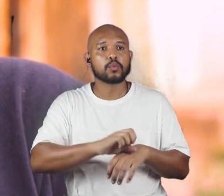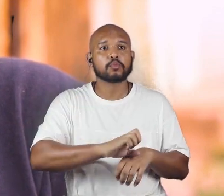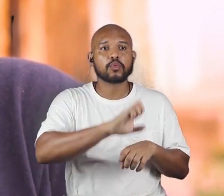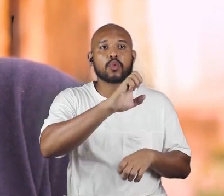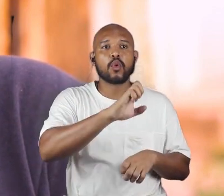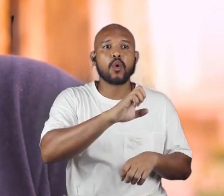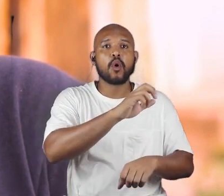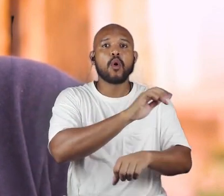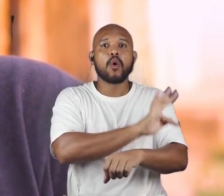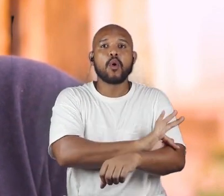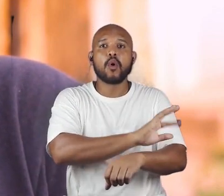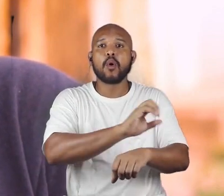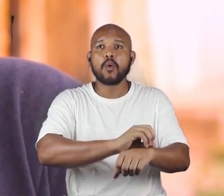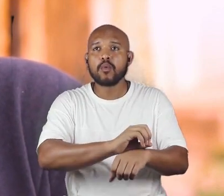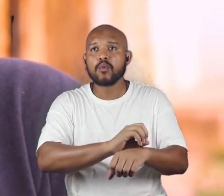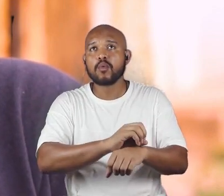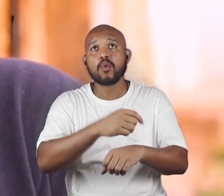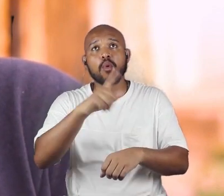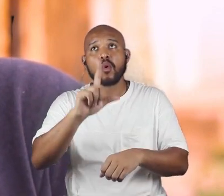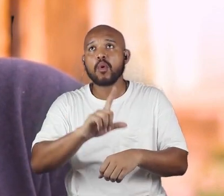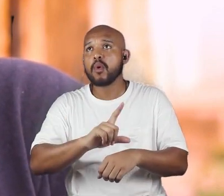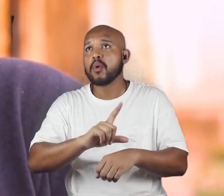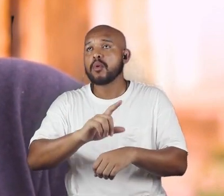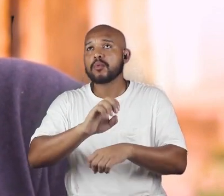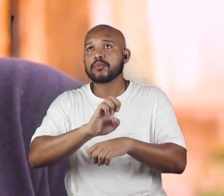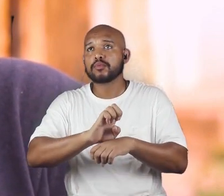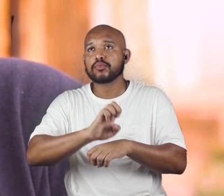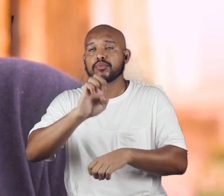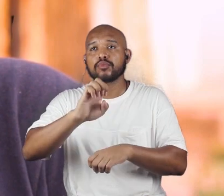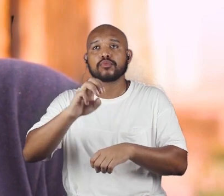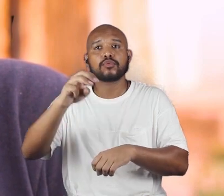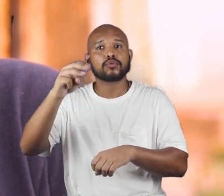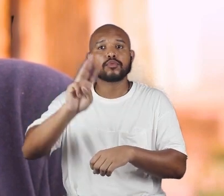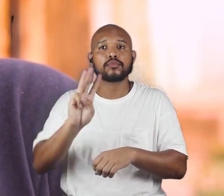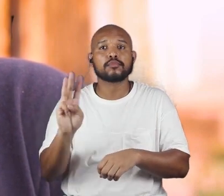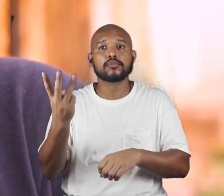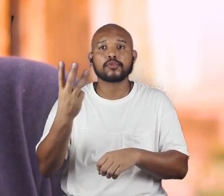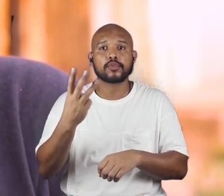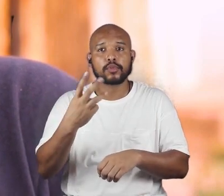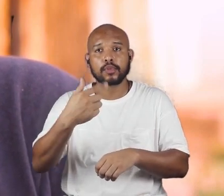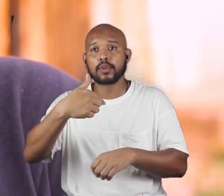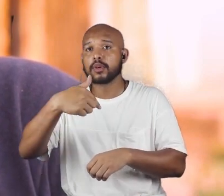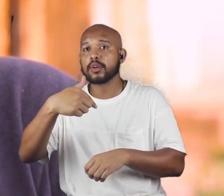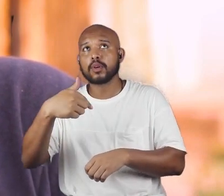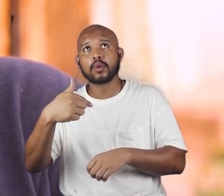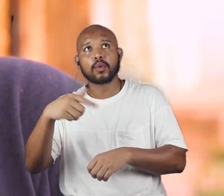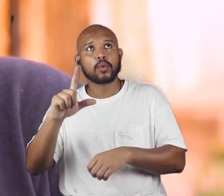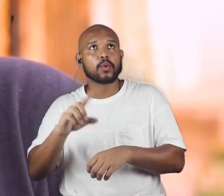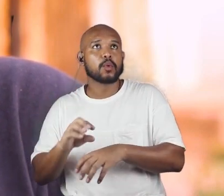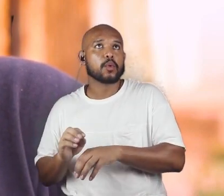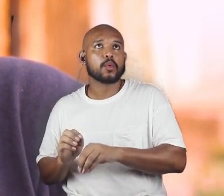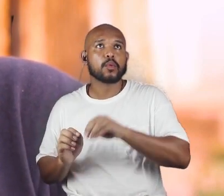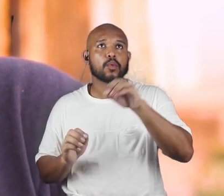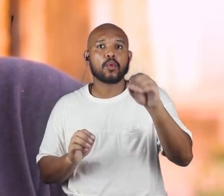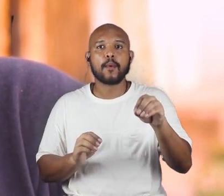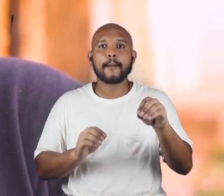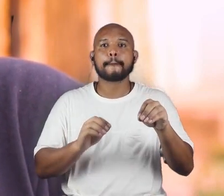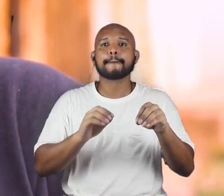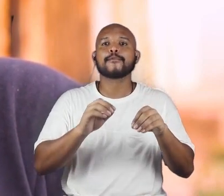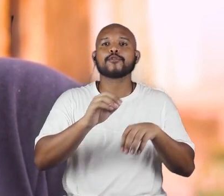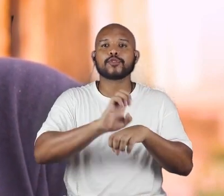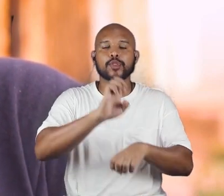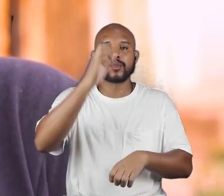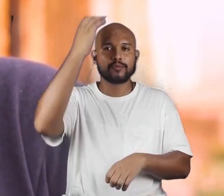a se dispersar. Um vai para o estado do Tocantins, outro para o Maranhão, né? Então, nessa trajetória,